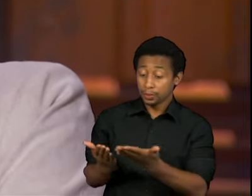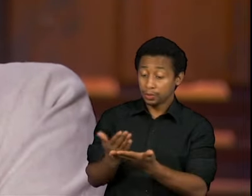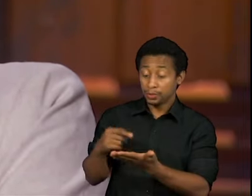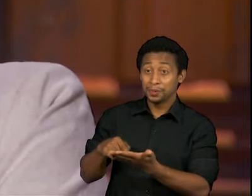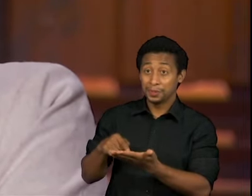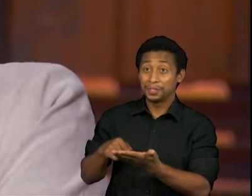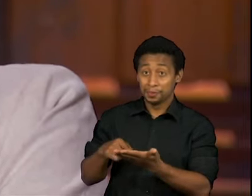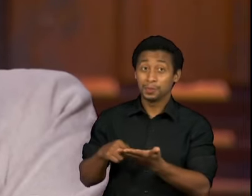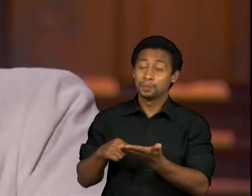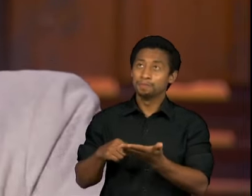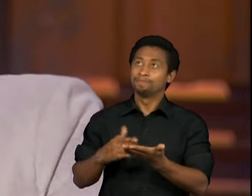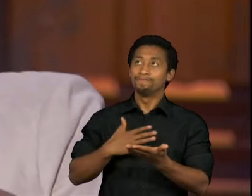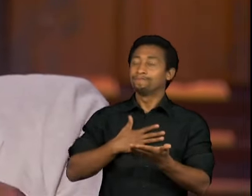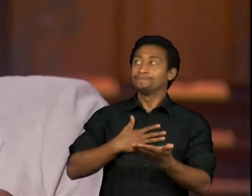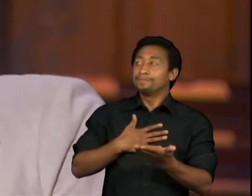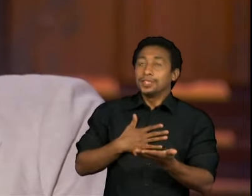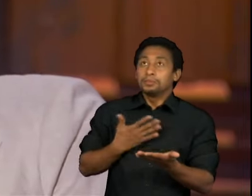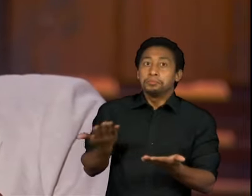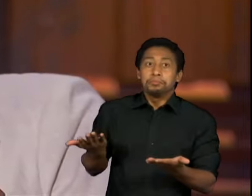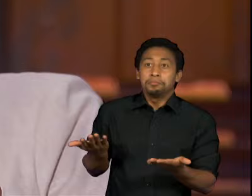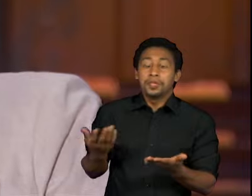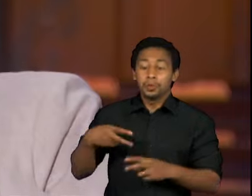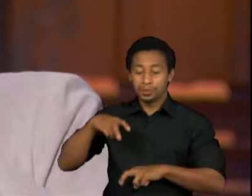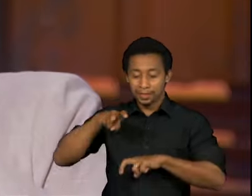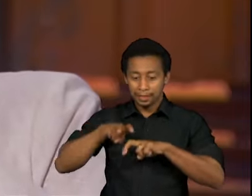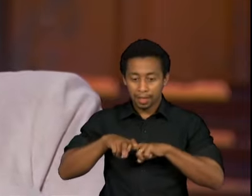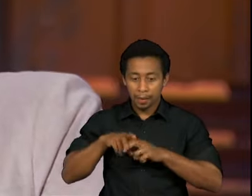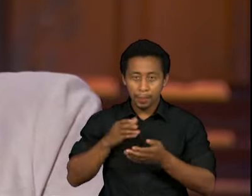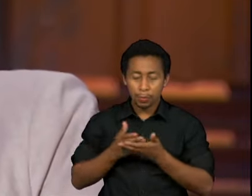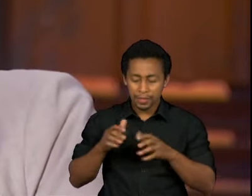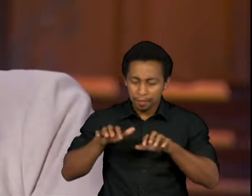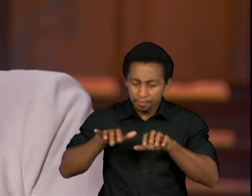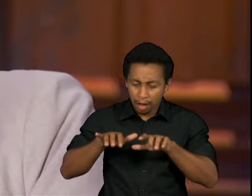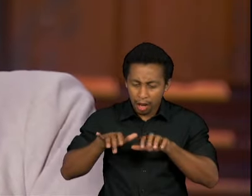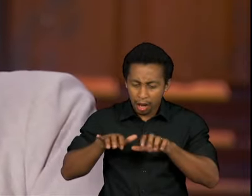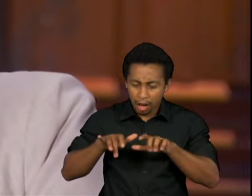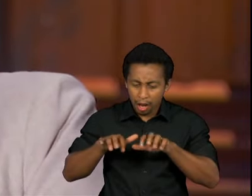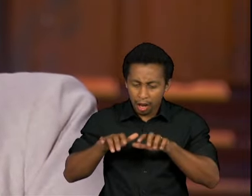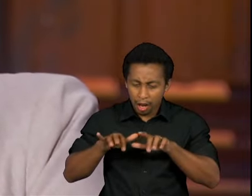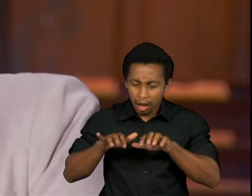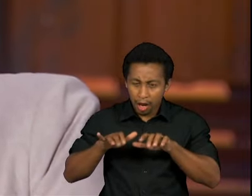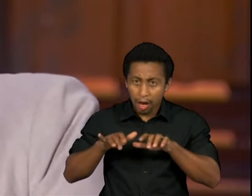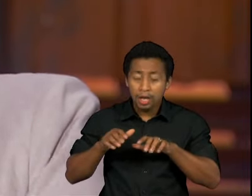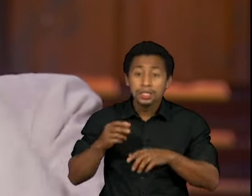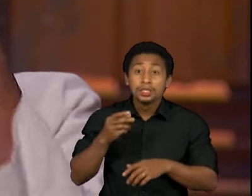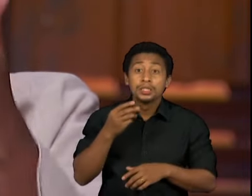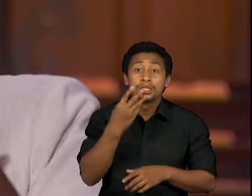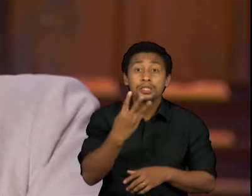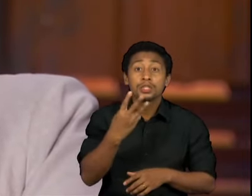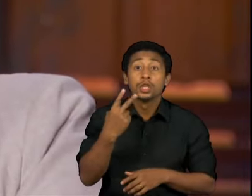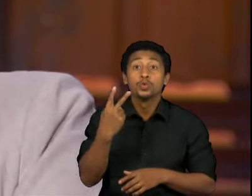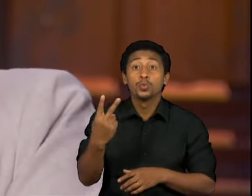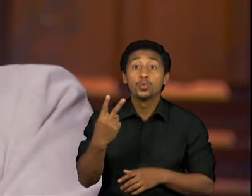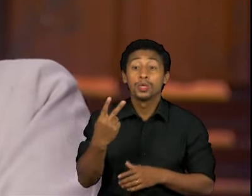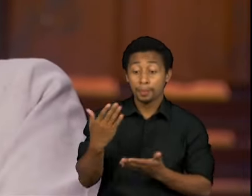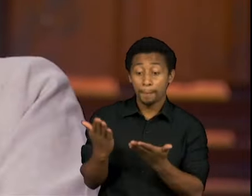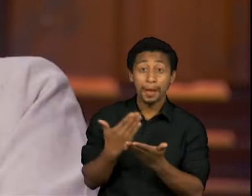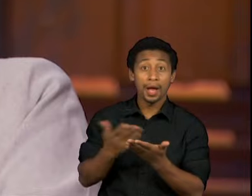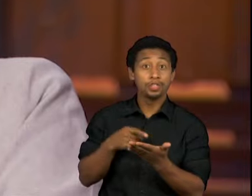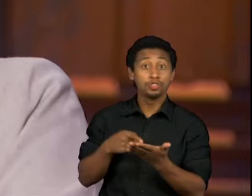a mim de alguma maneira sentei para escrever EA escrever as 32 primeiras páginas eu lembro bem mandei no meditor